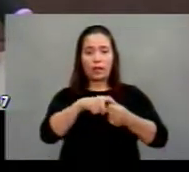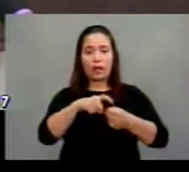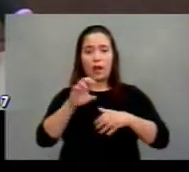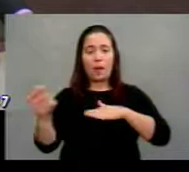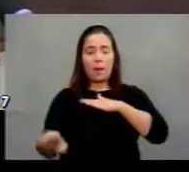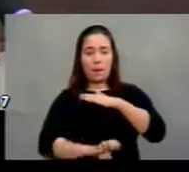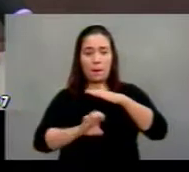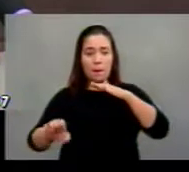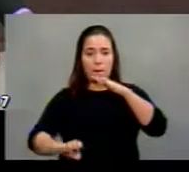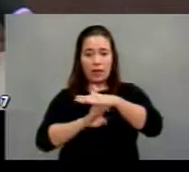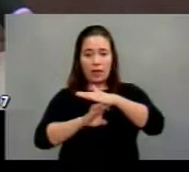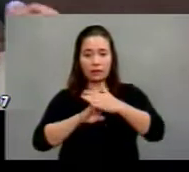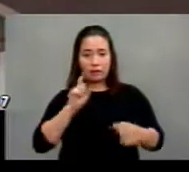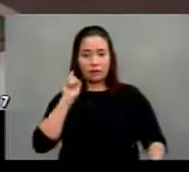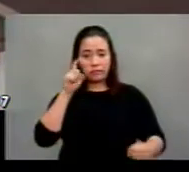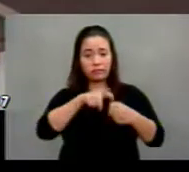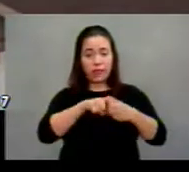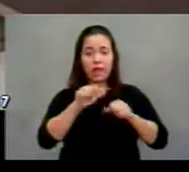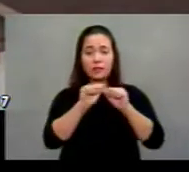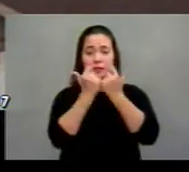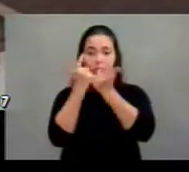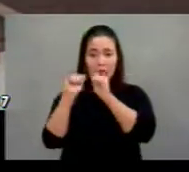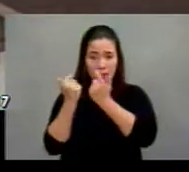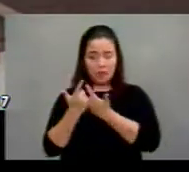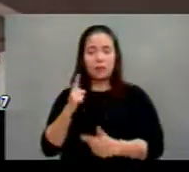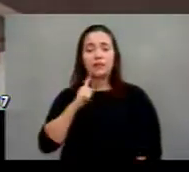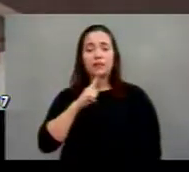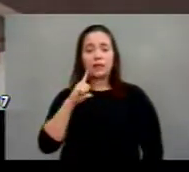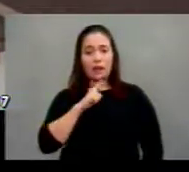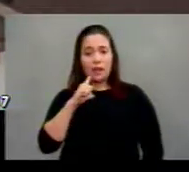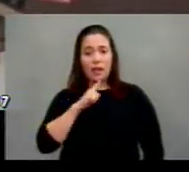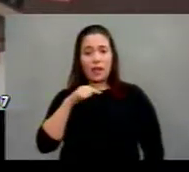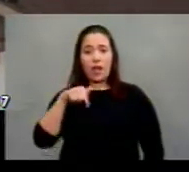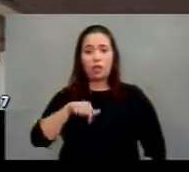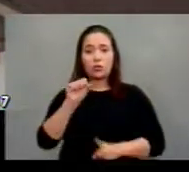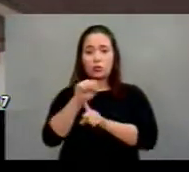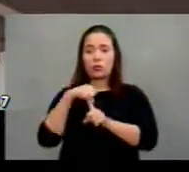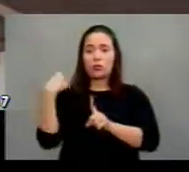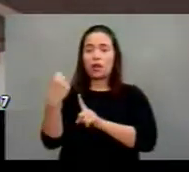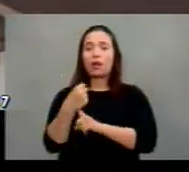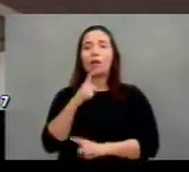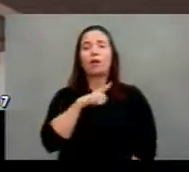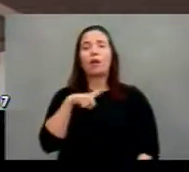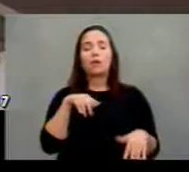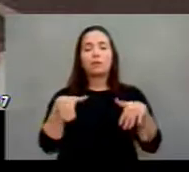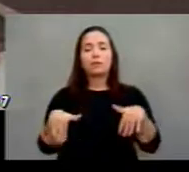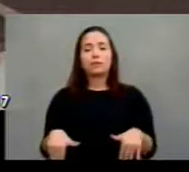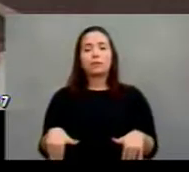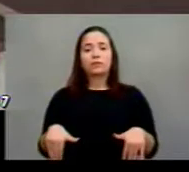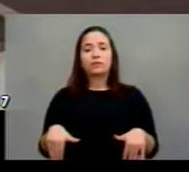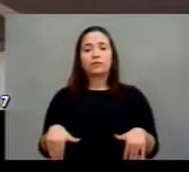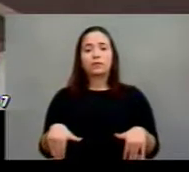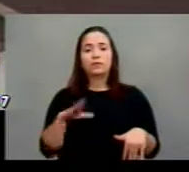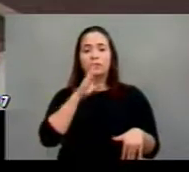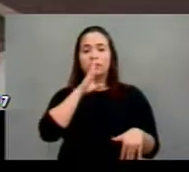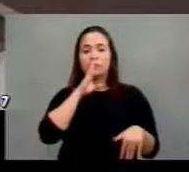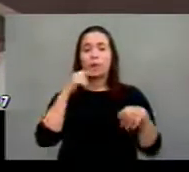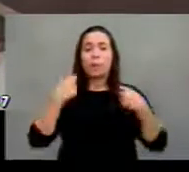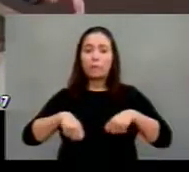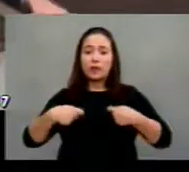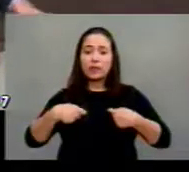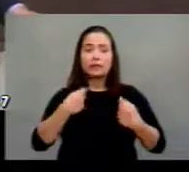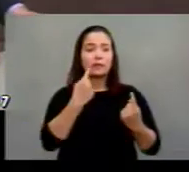grandes grupos econômicos. O povo não pode assistir isso passivamente. A democracia se faz a partir da